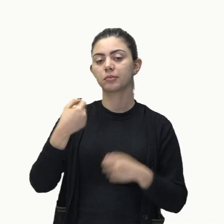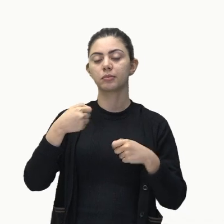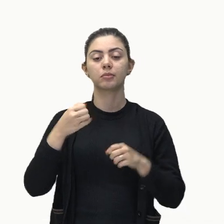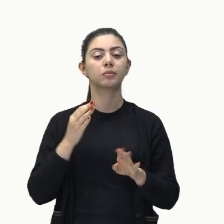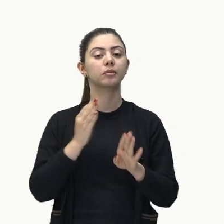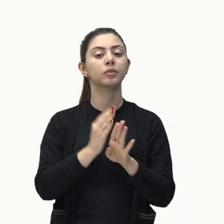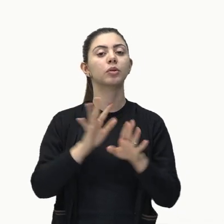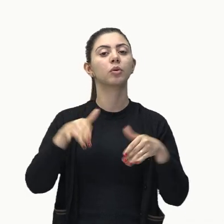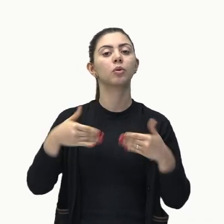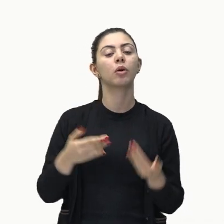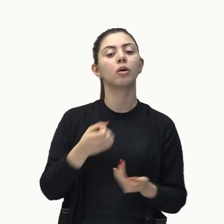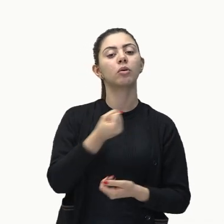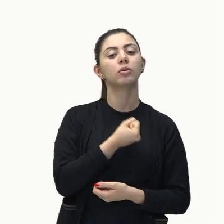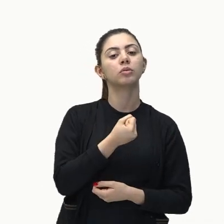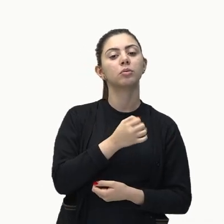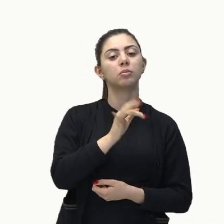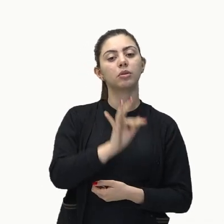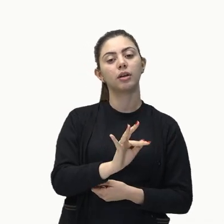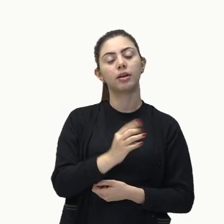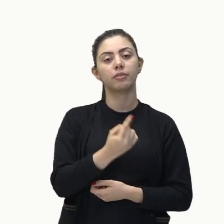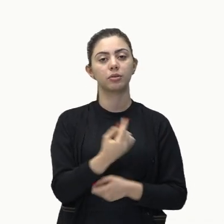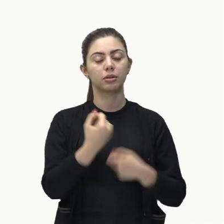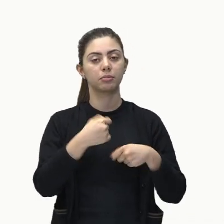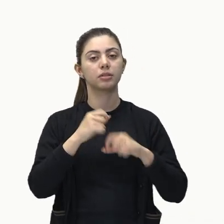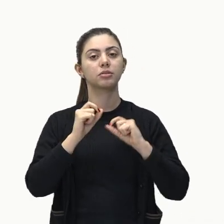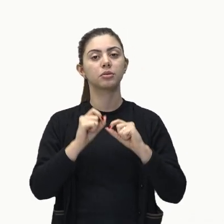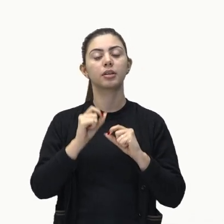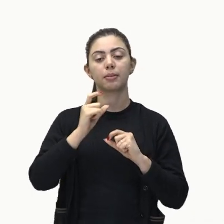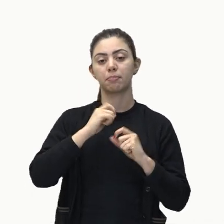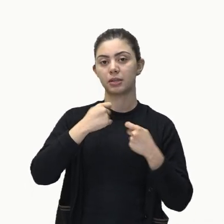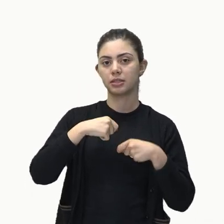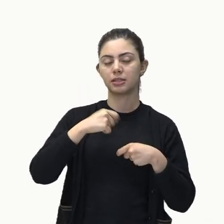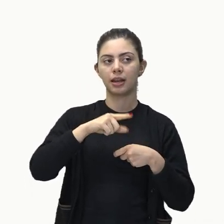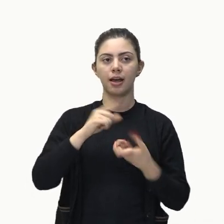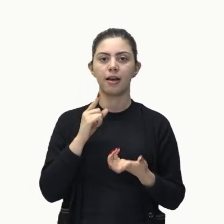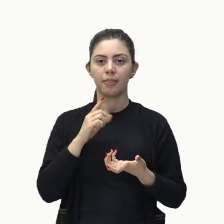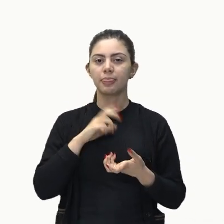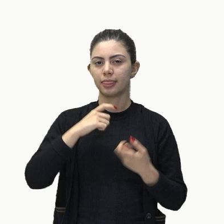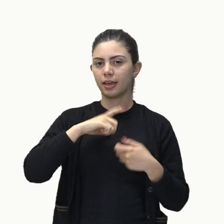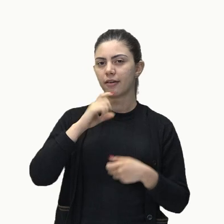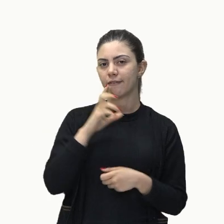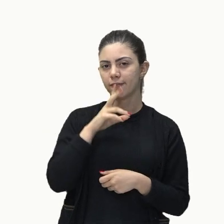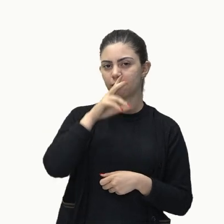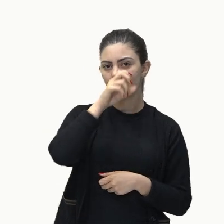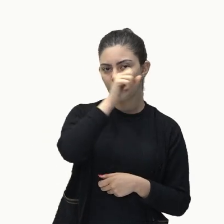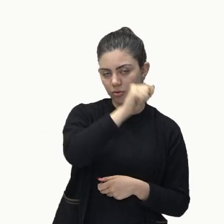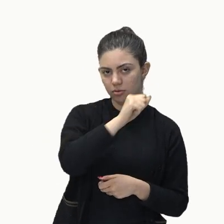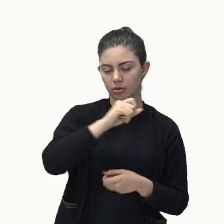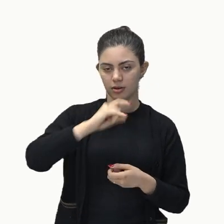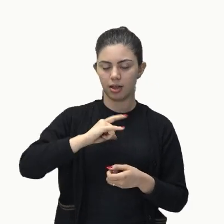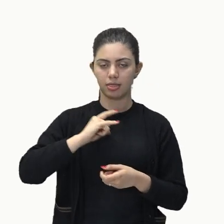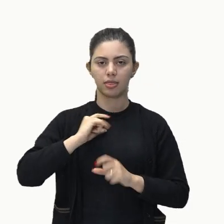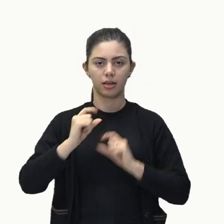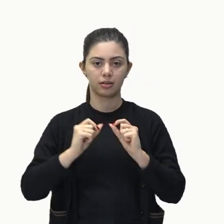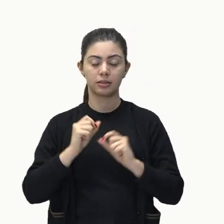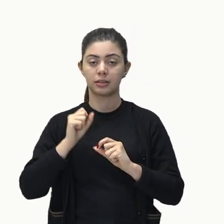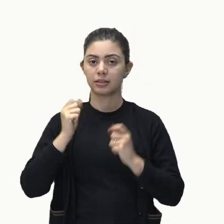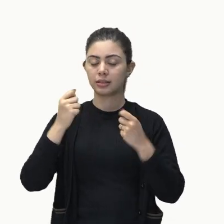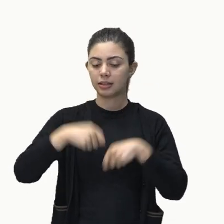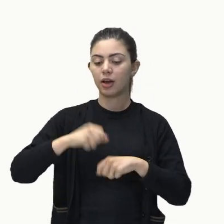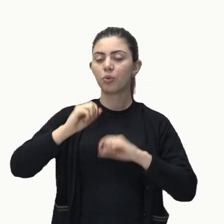qual é o valor da força que eu tenho que fazer do lado, né, contrário, onde está o carro, para que ele se